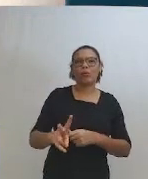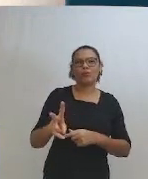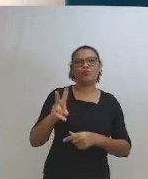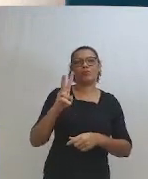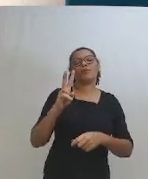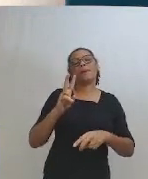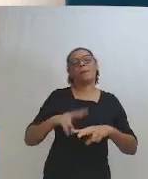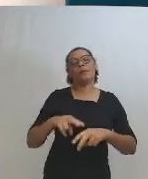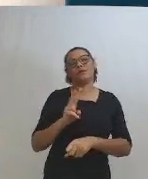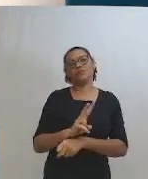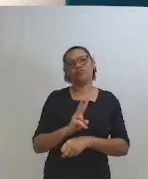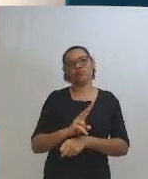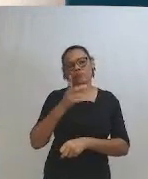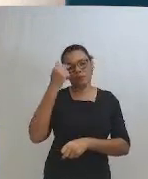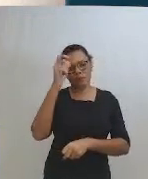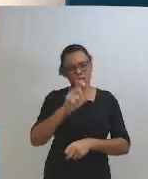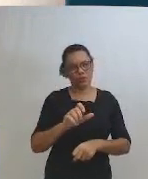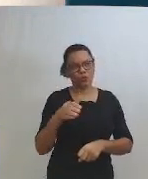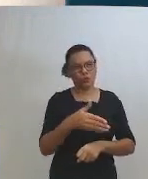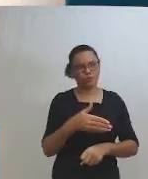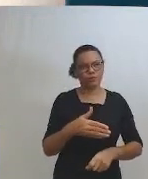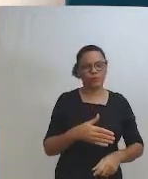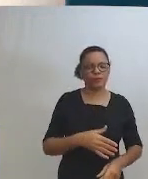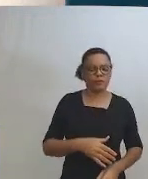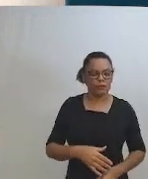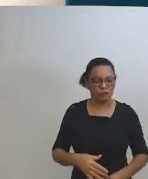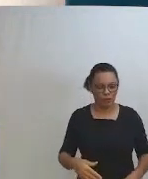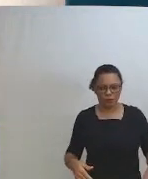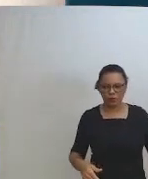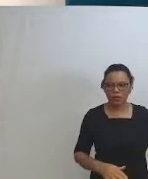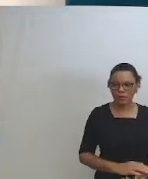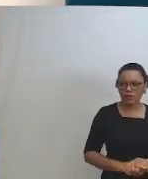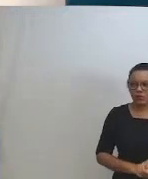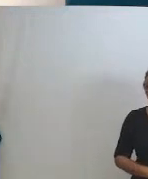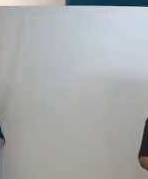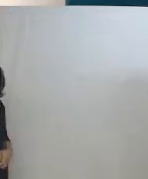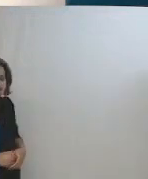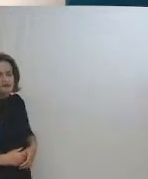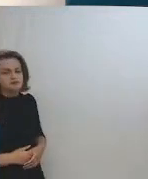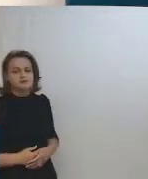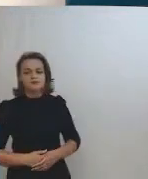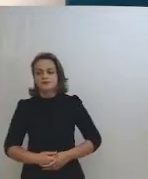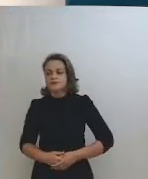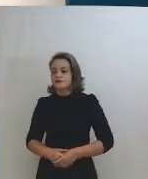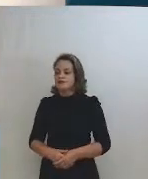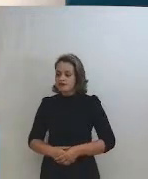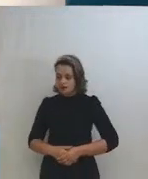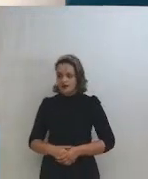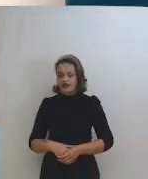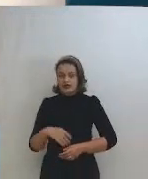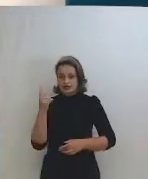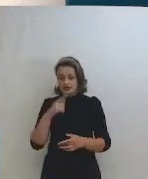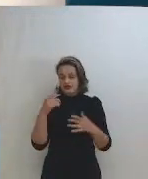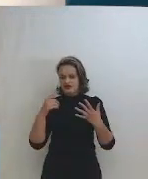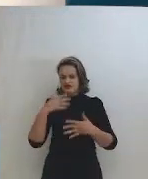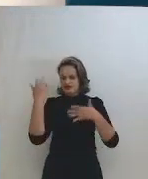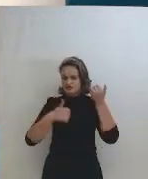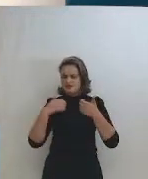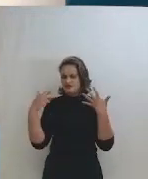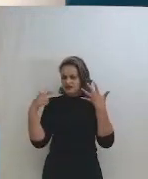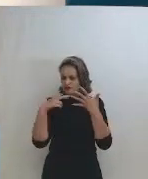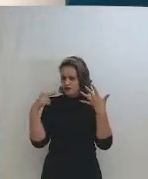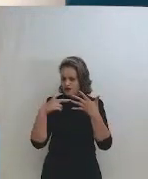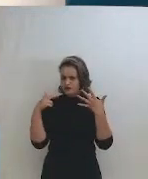recorrente. Olha, ministros, em escala recursal, a gente vem tentando demonstrar